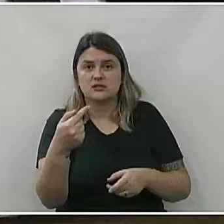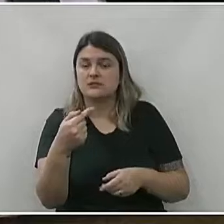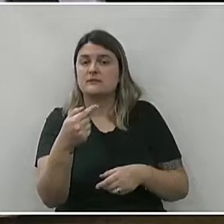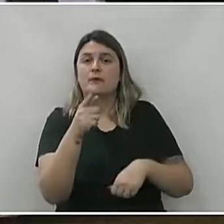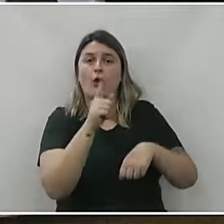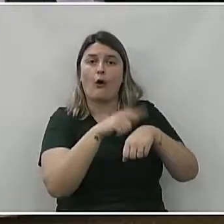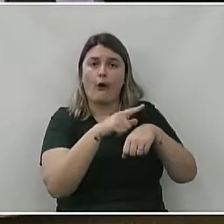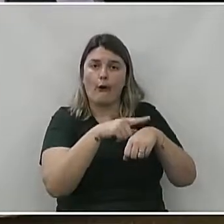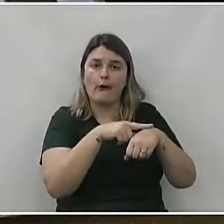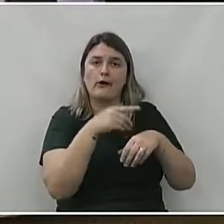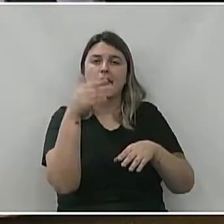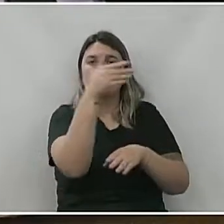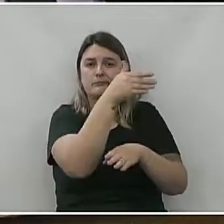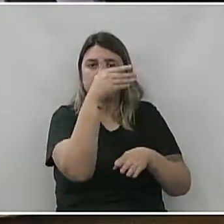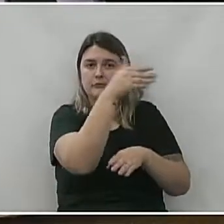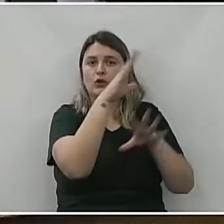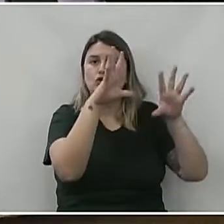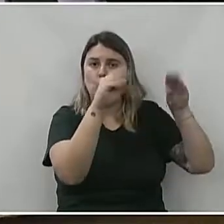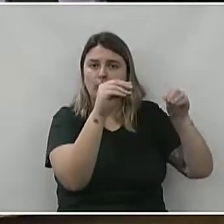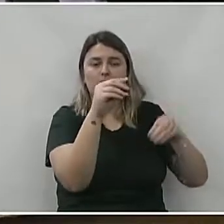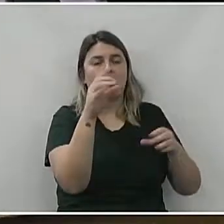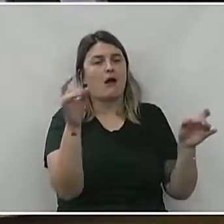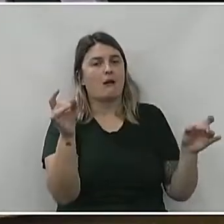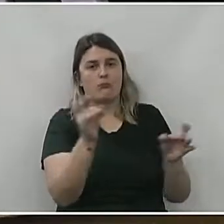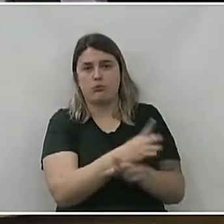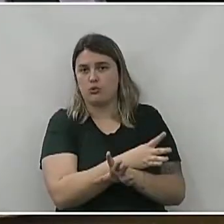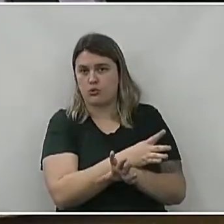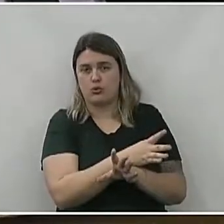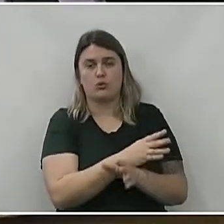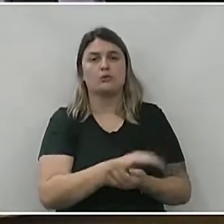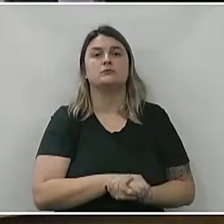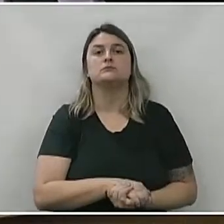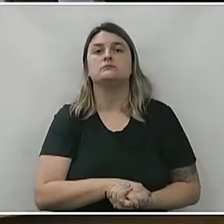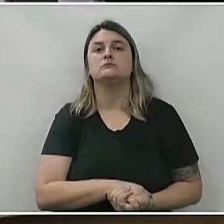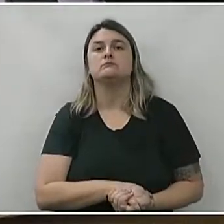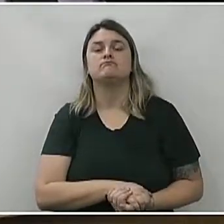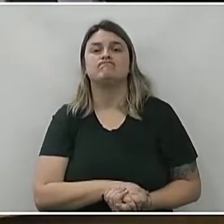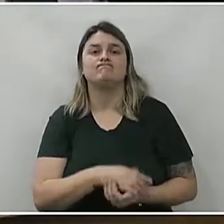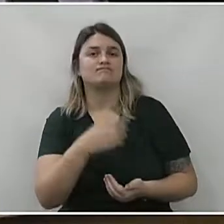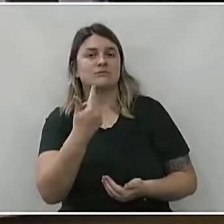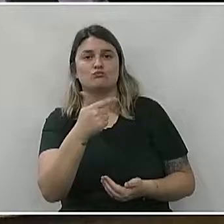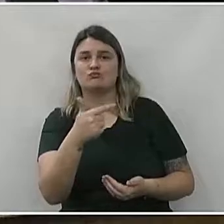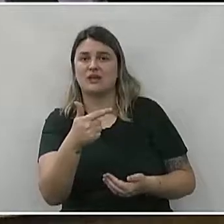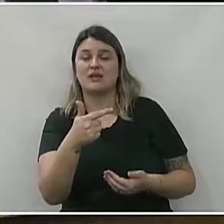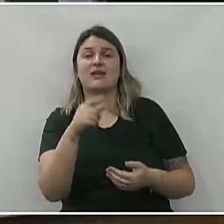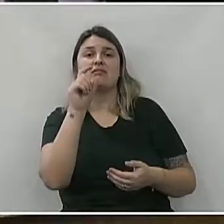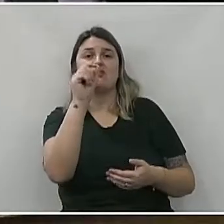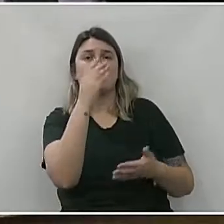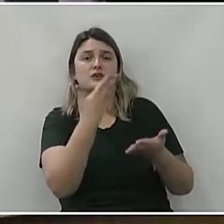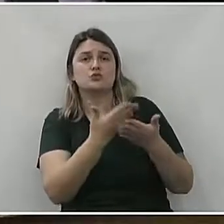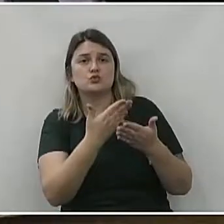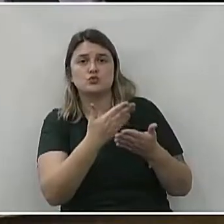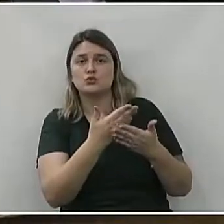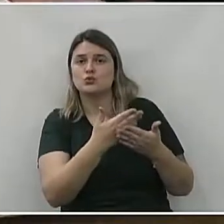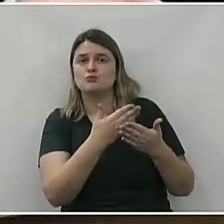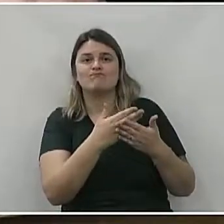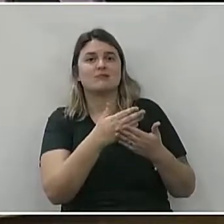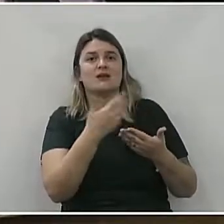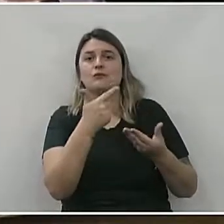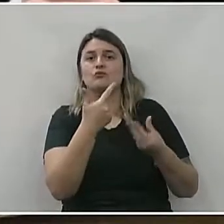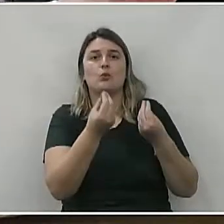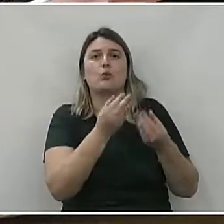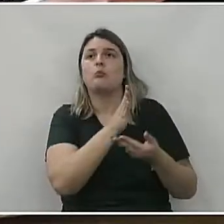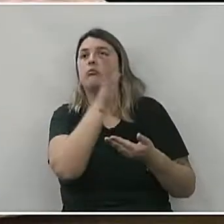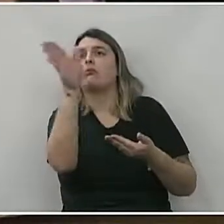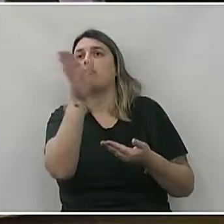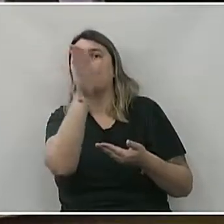horário no Rio Vermelho do transporte coletivo, né, noturno foi cortado. Então, os estudantes acabam ficando sem ter